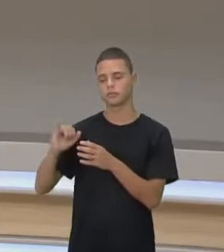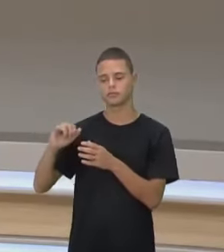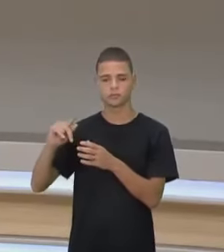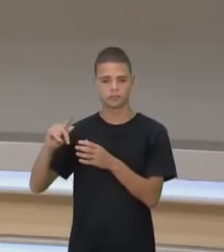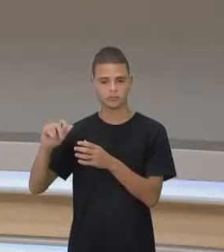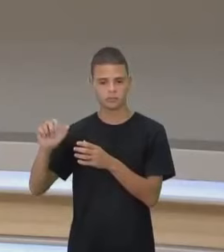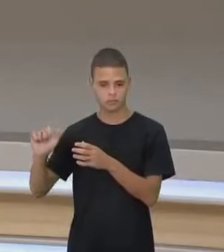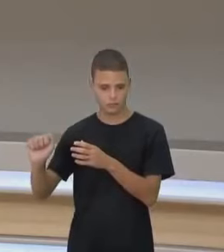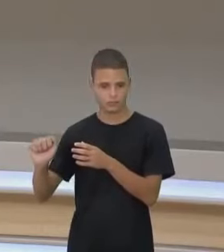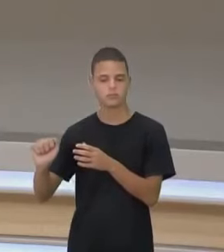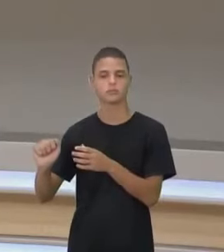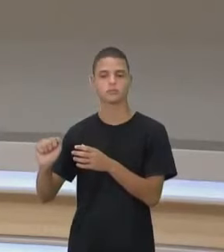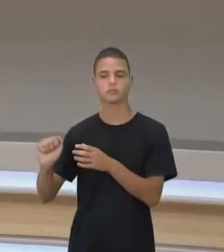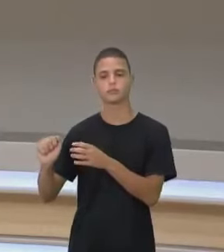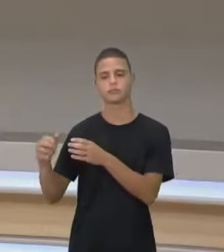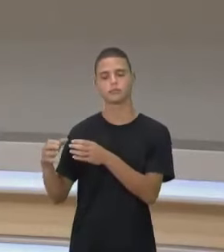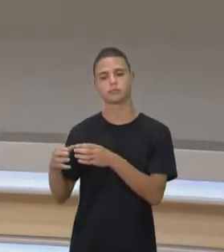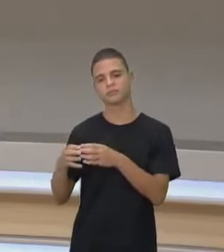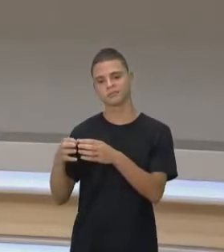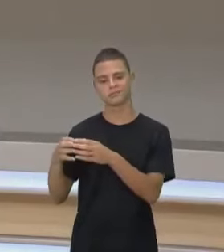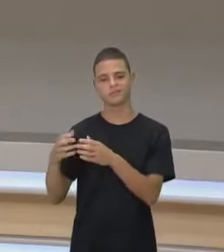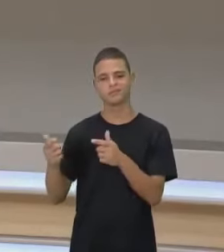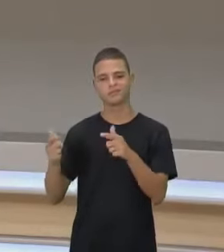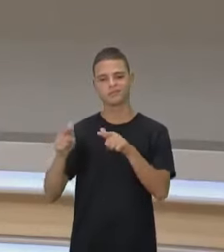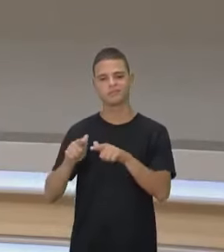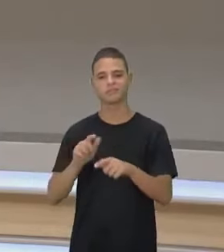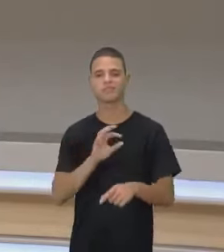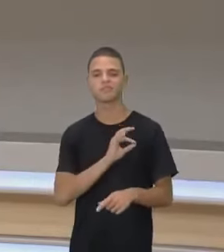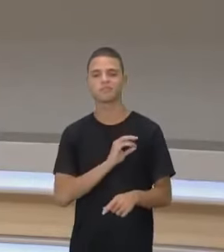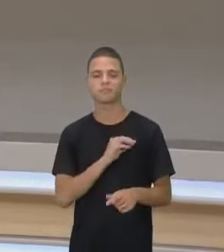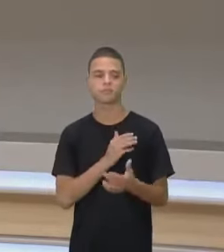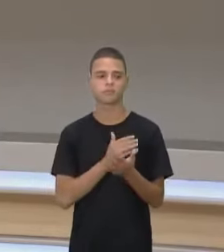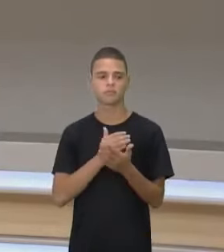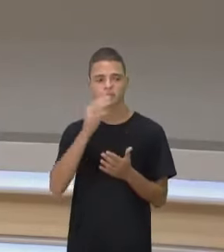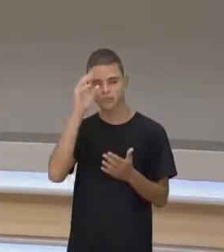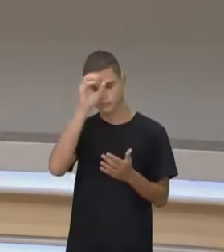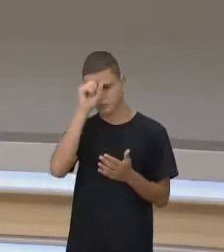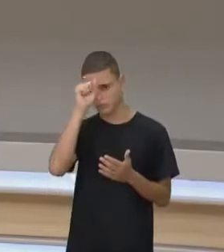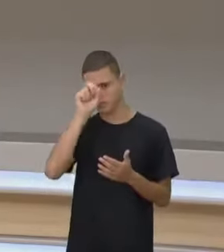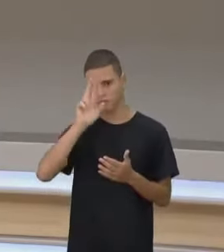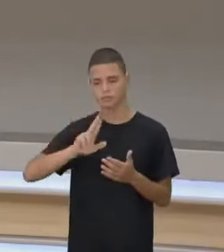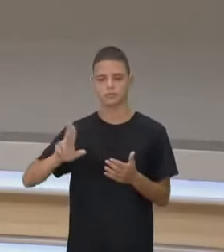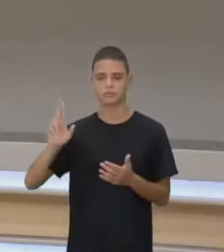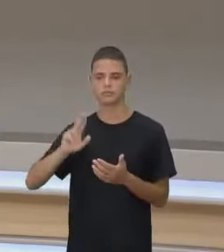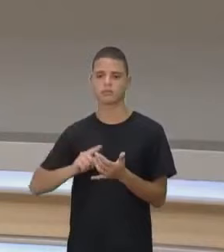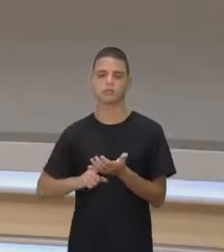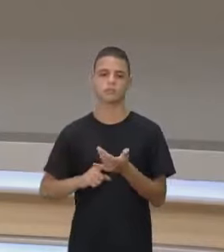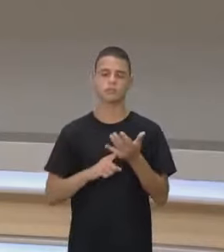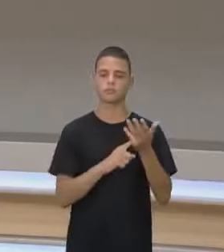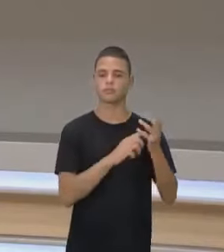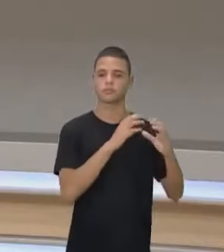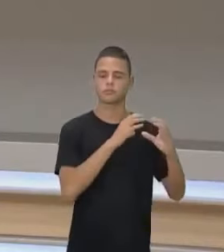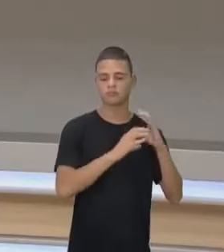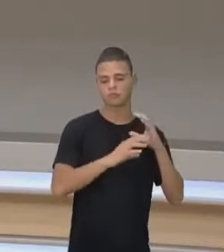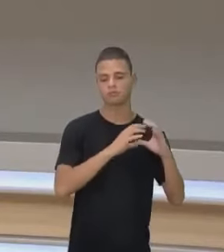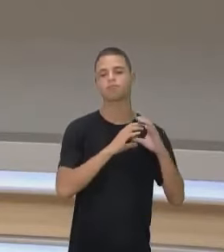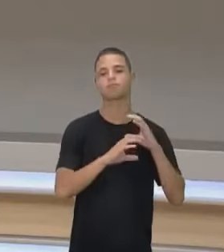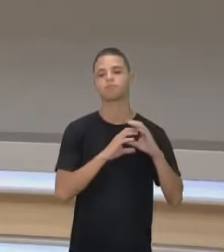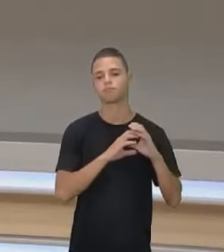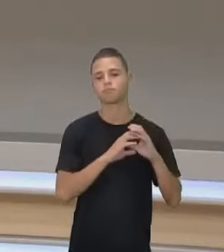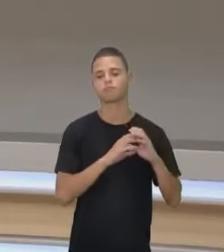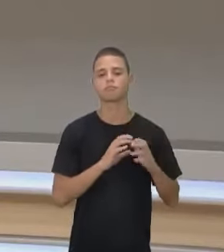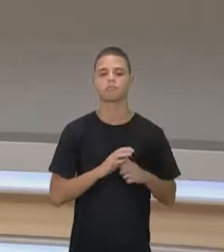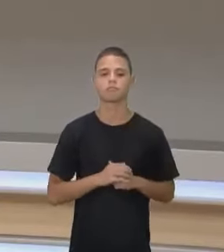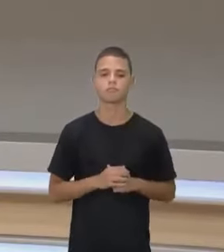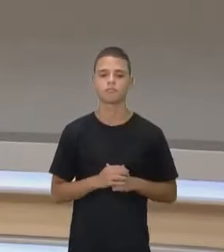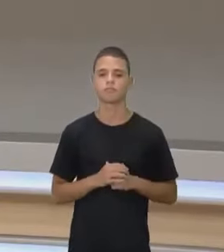Os colegas da Casa Militar também, a gente começou a aprender a trabalhar com as tecnologias de comunicação, a mídia, né? A gente veio